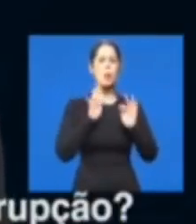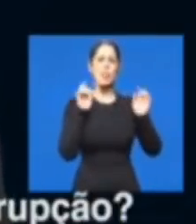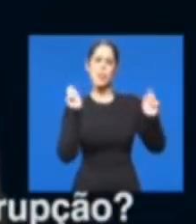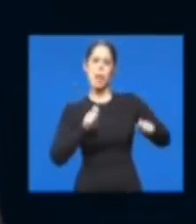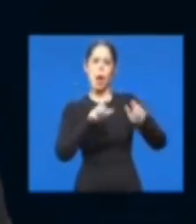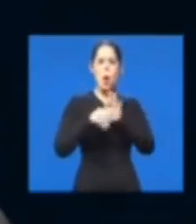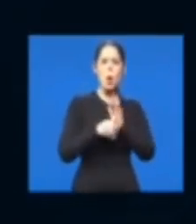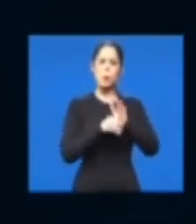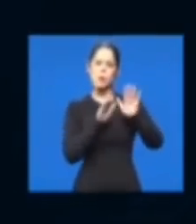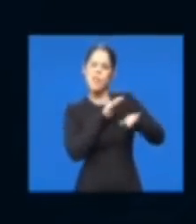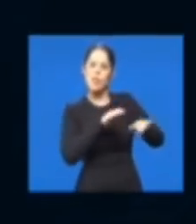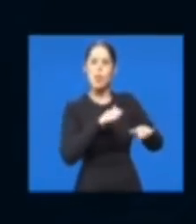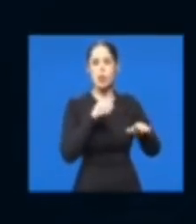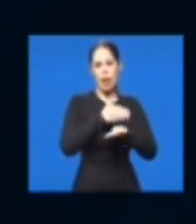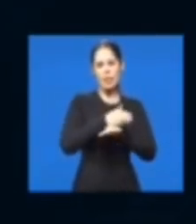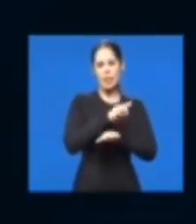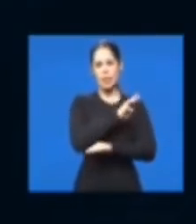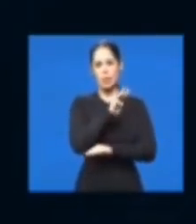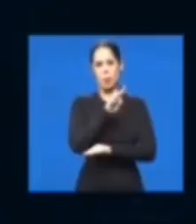com a corrupção? Acessa lá,